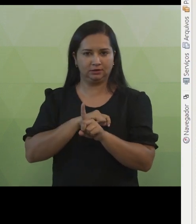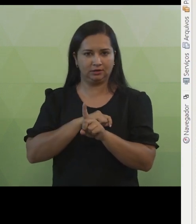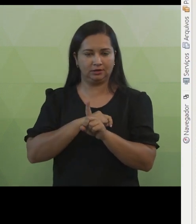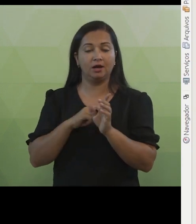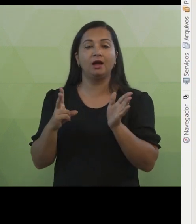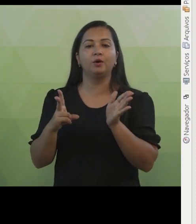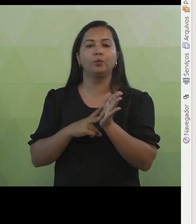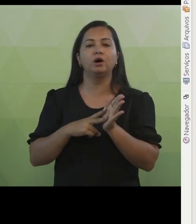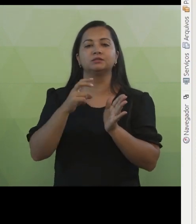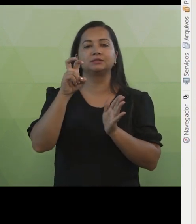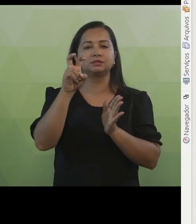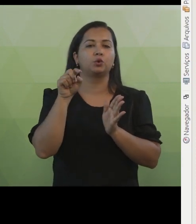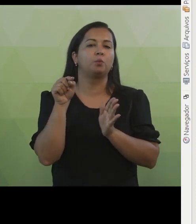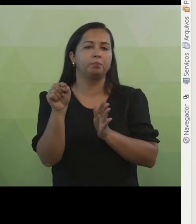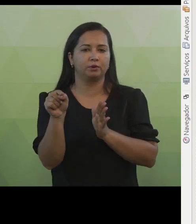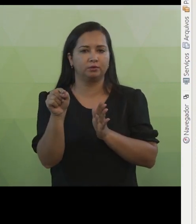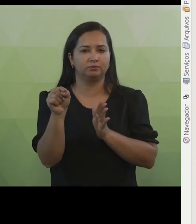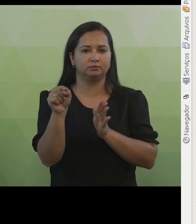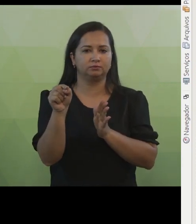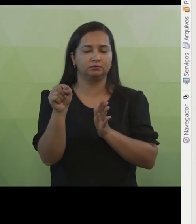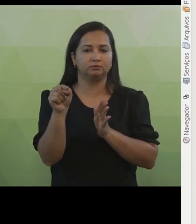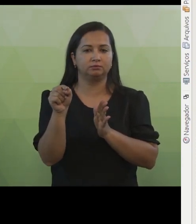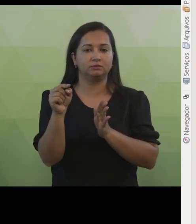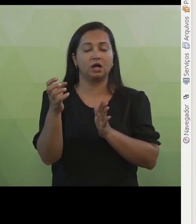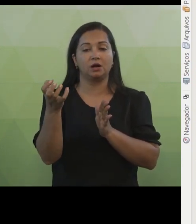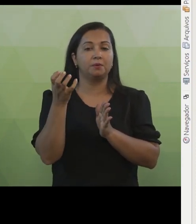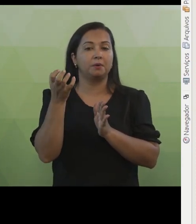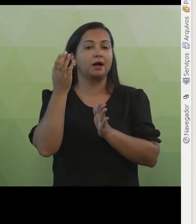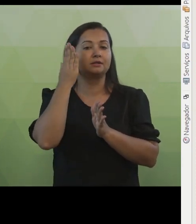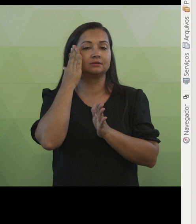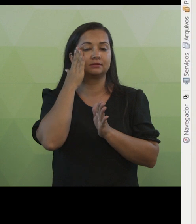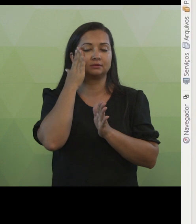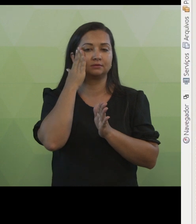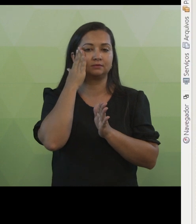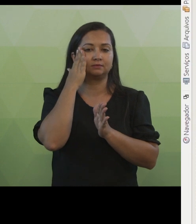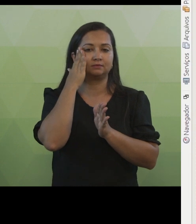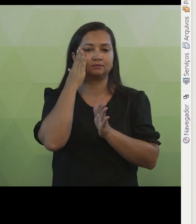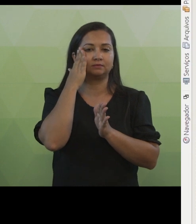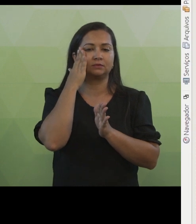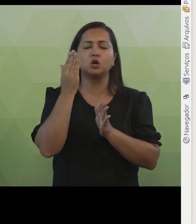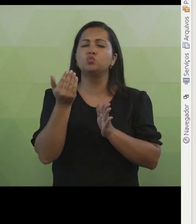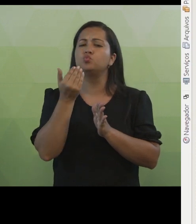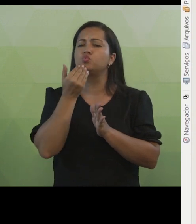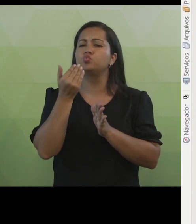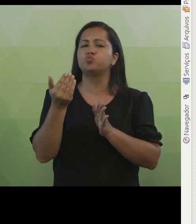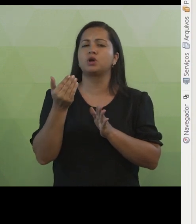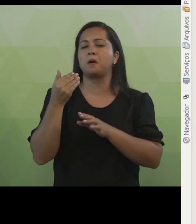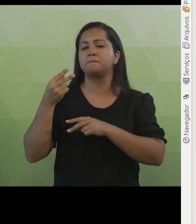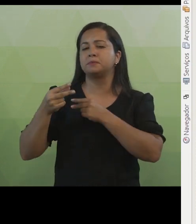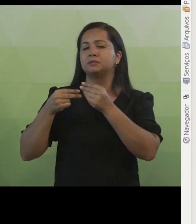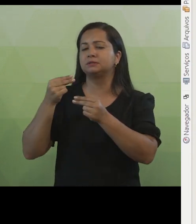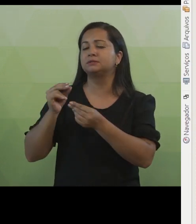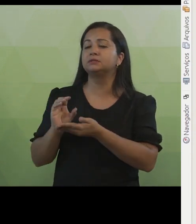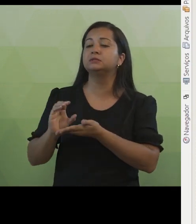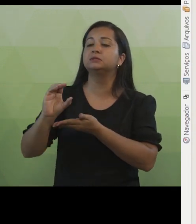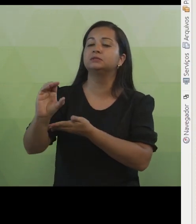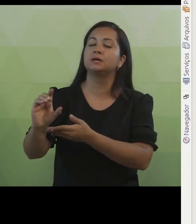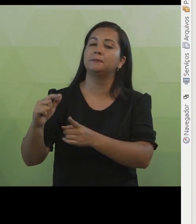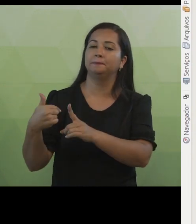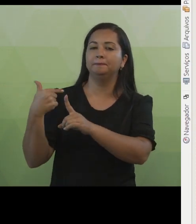é igual a 5.000. Eu quero saber agora qual é a bonificação desse